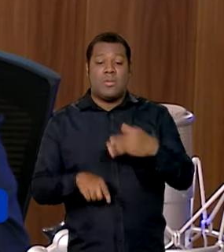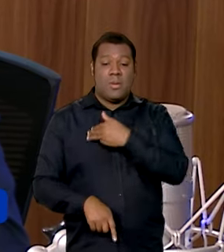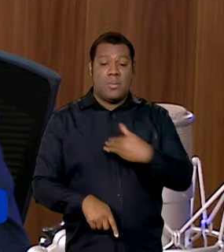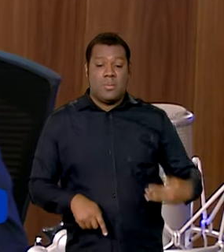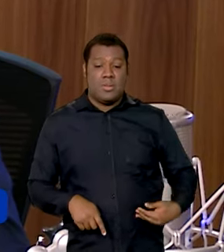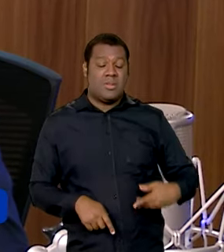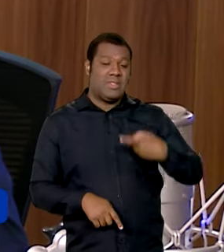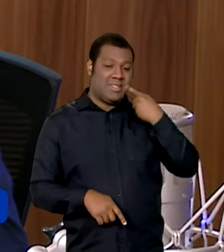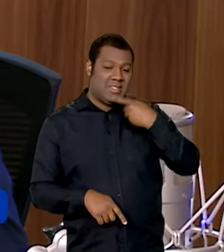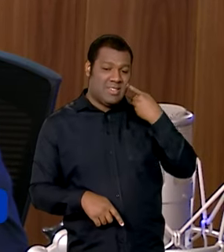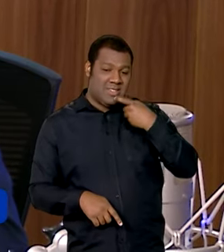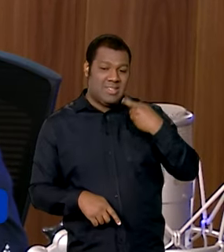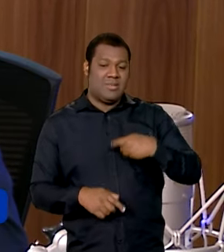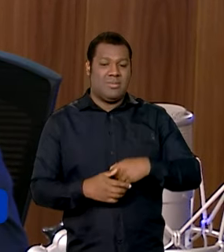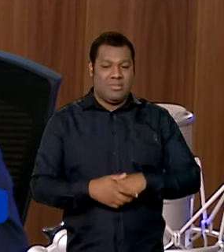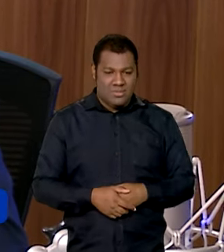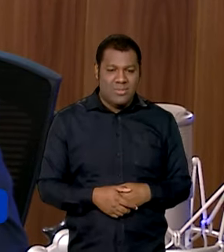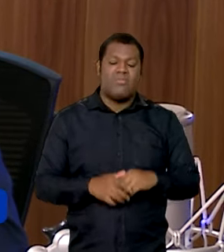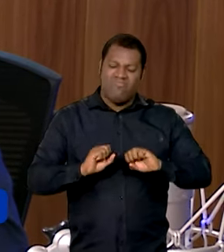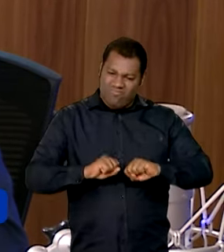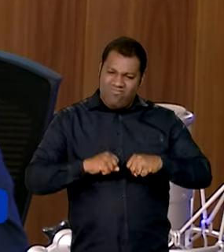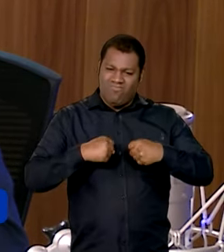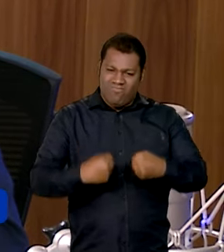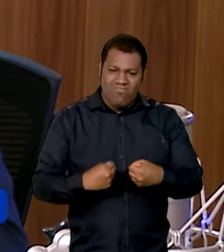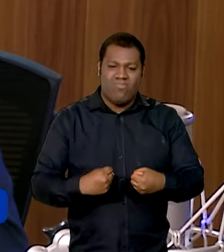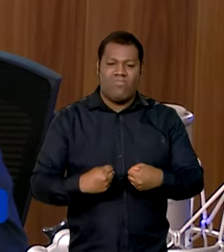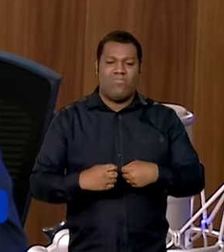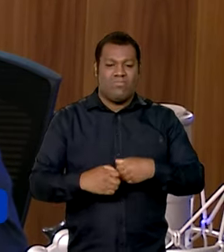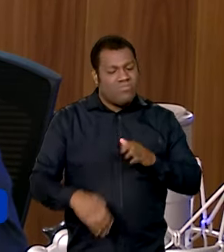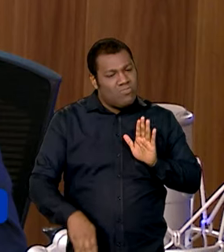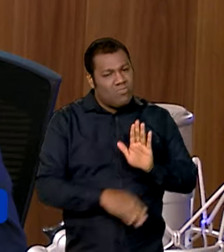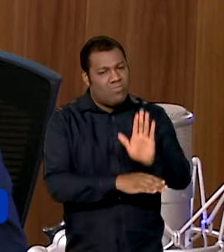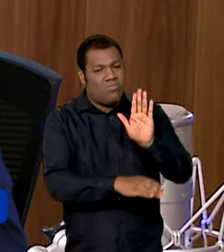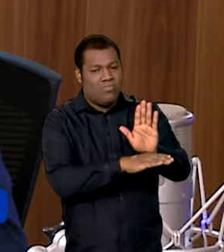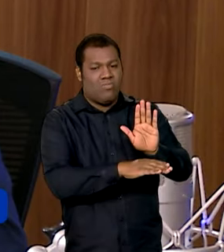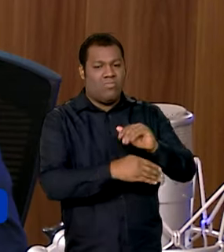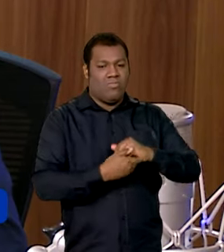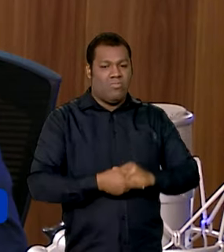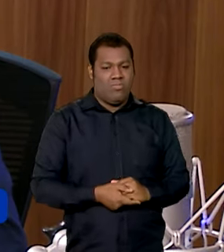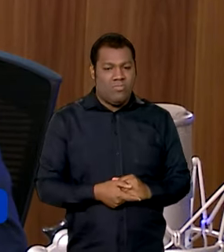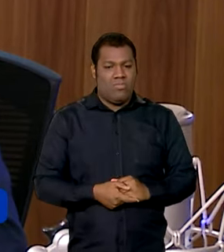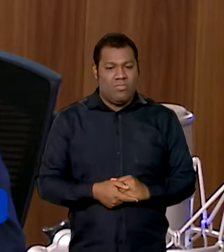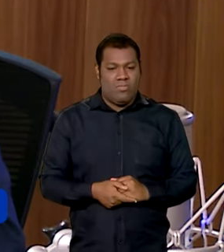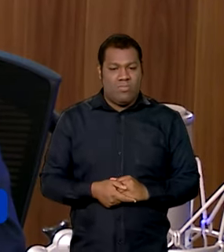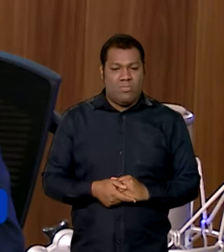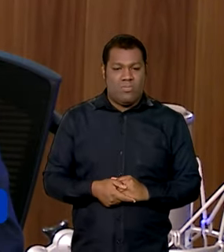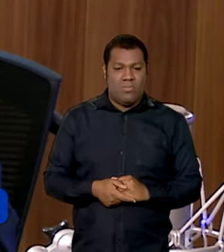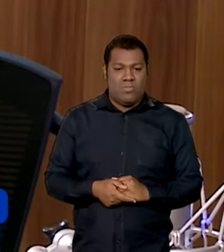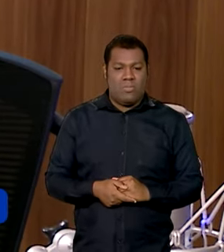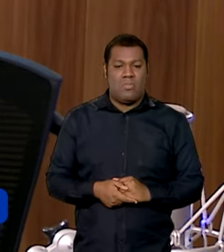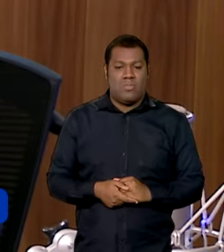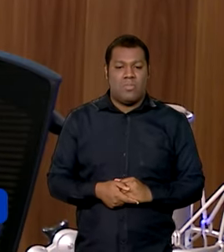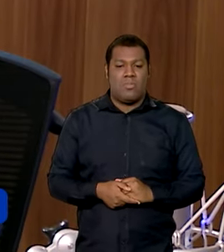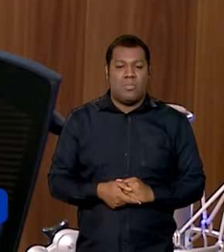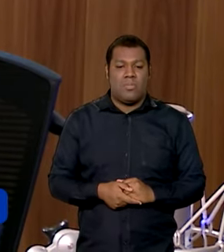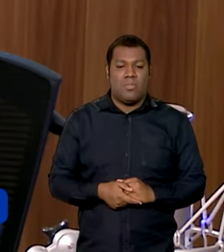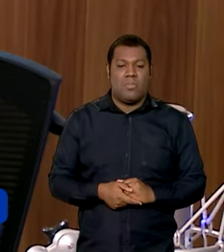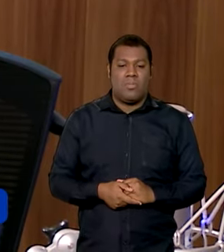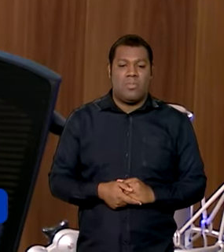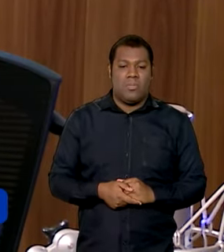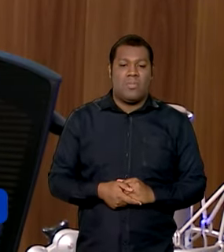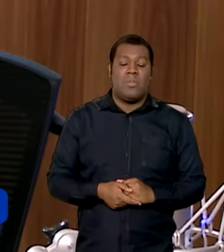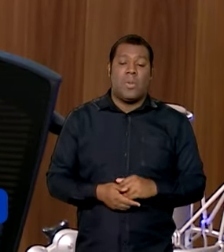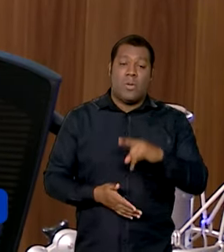tocando isso eh a todo vapor viu então a medida a a a medida provisória também trata disso